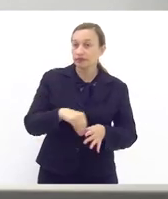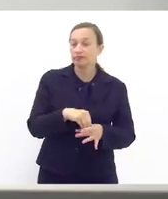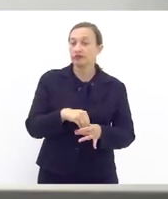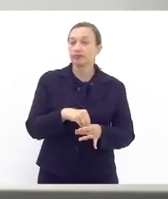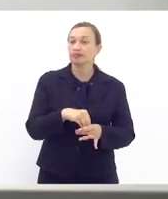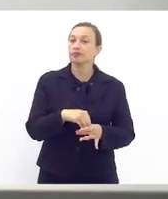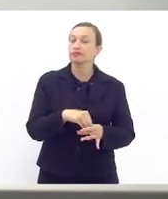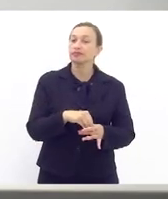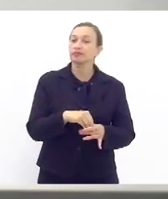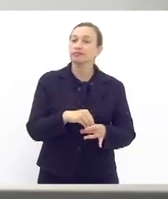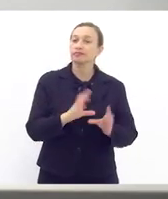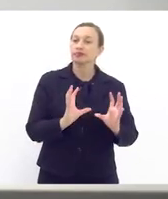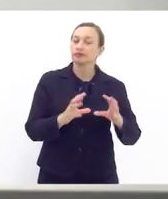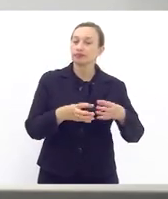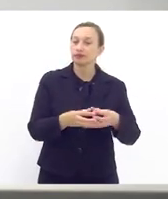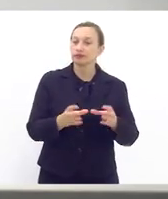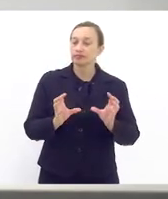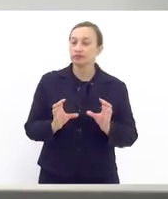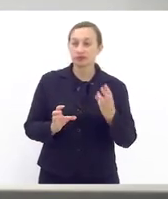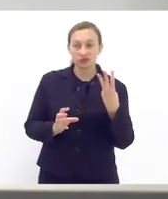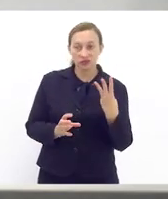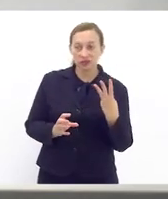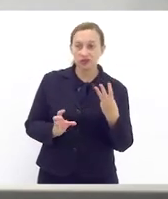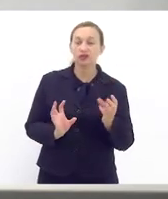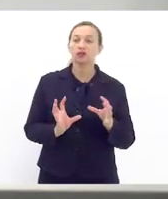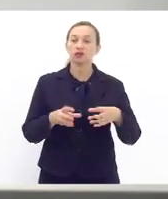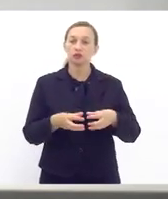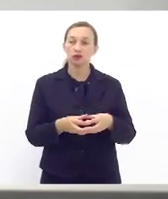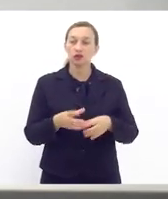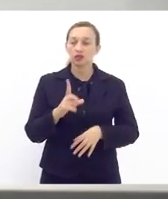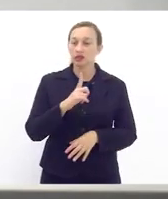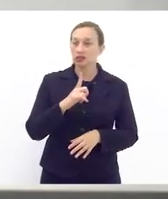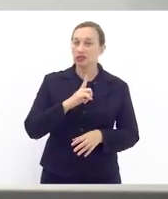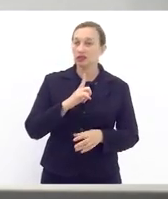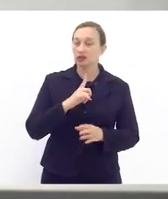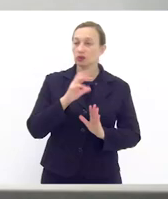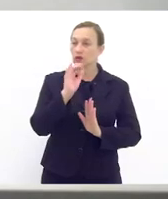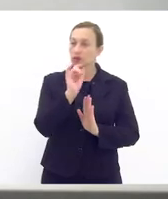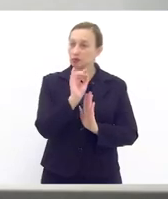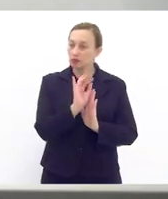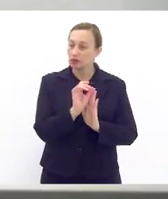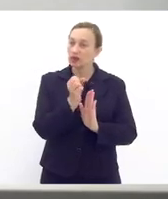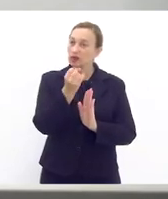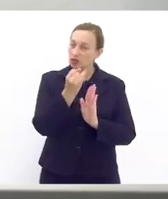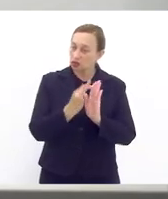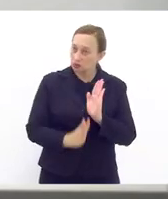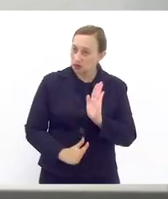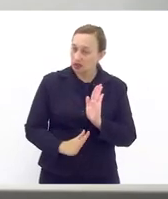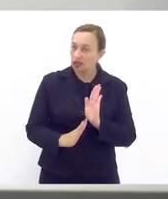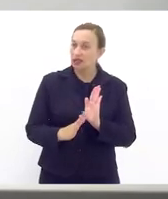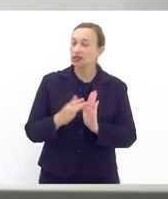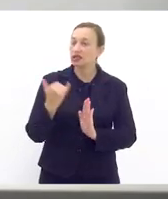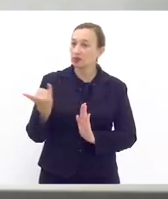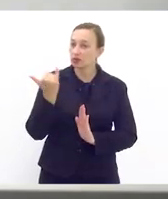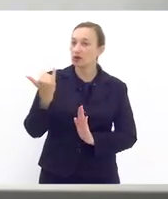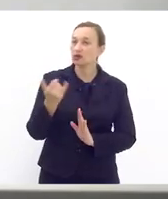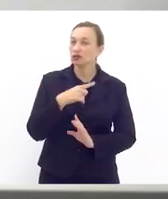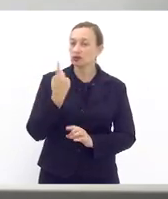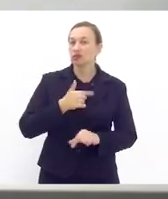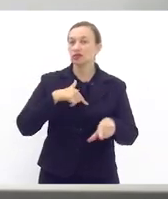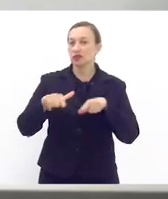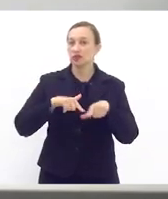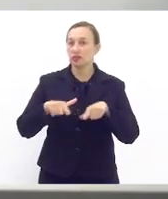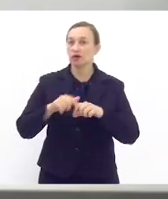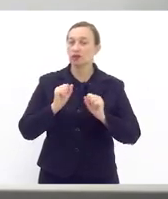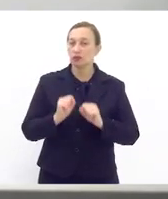nas comissões temáticas né mas tem isso de uma forma condensada facilita gay muito trabalho aqui para